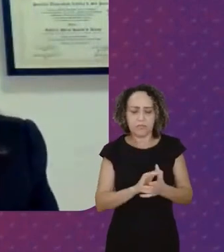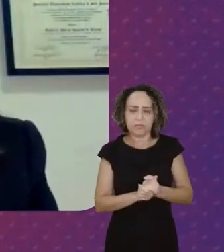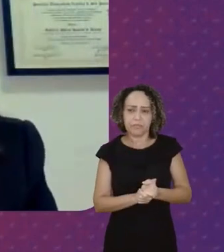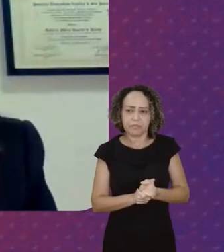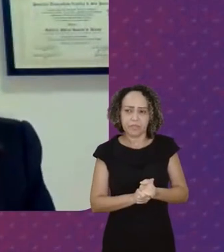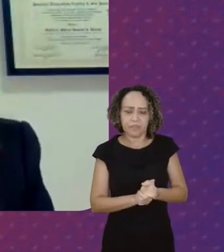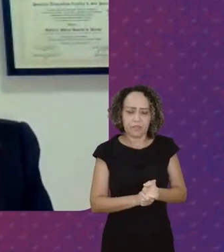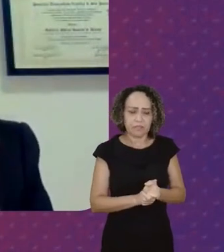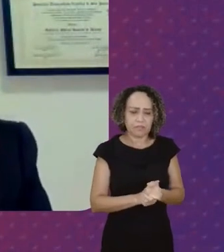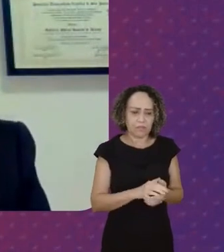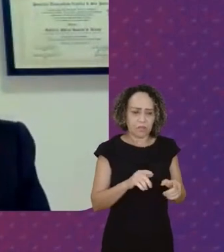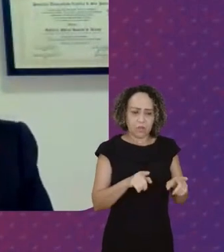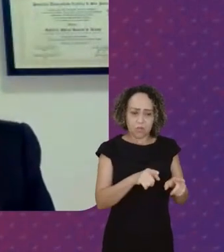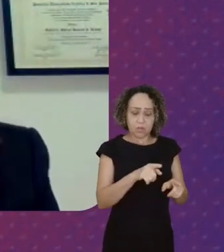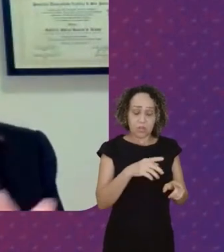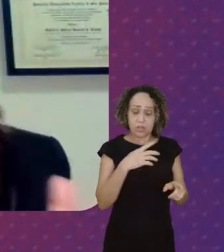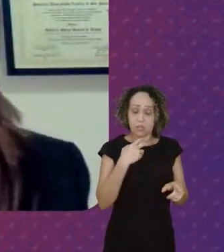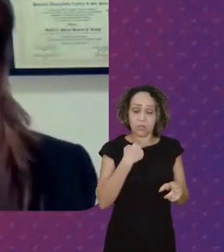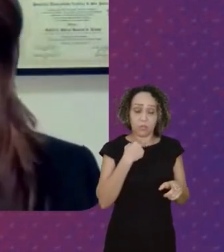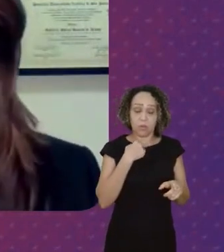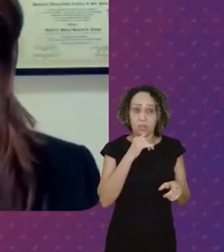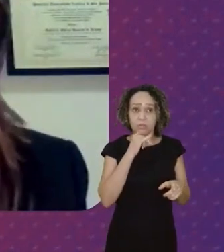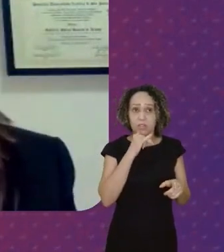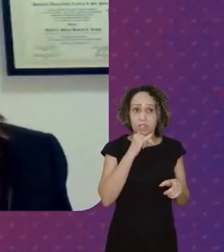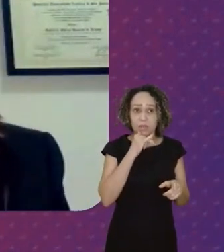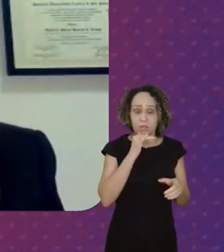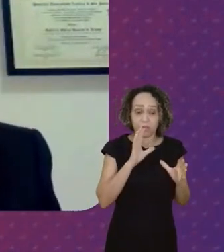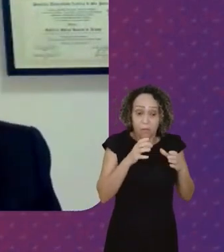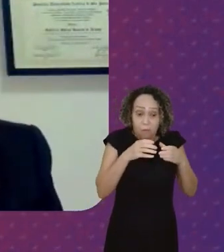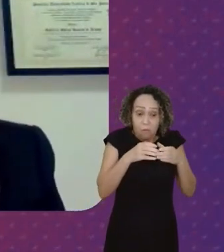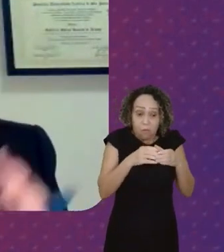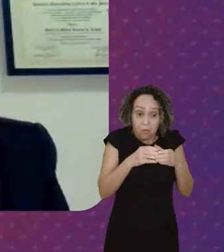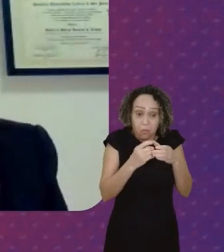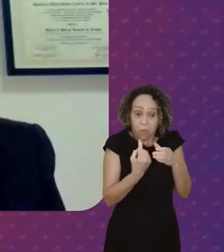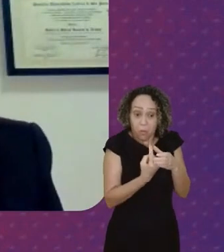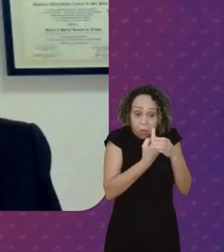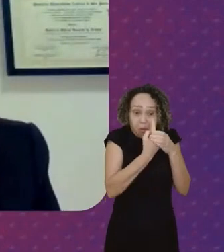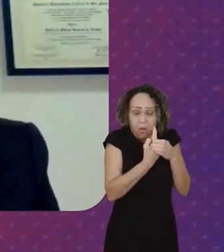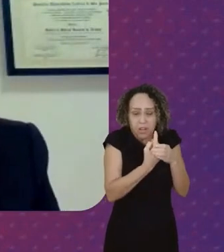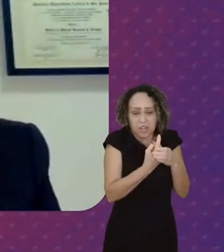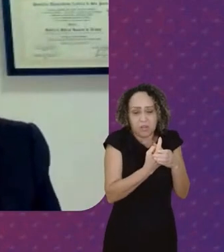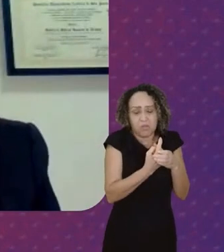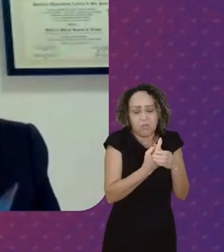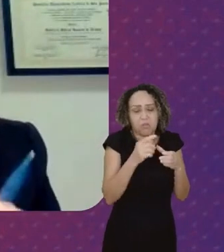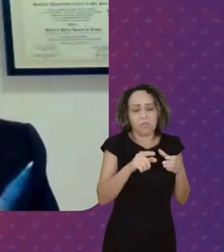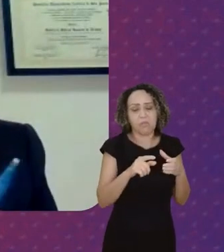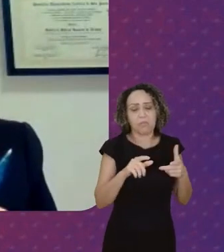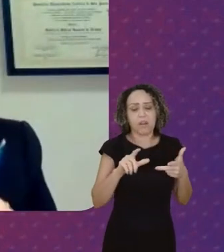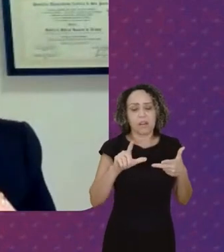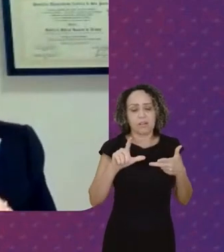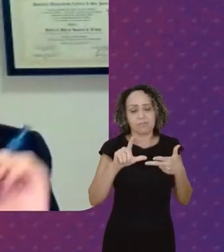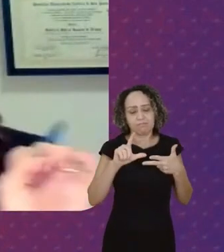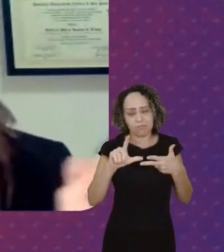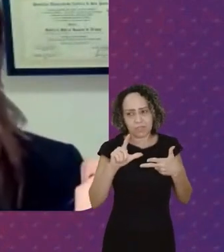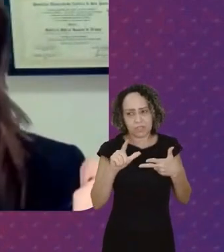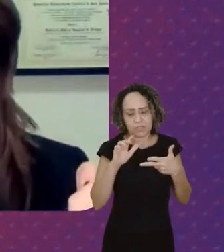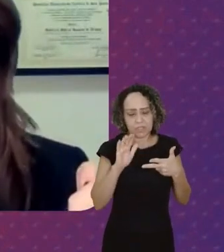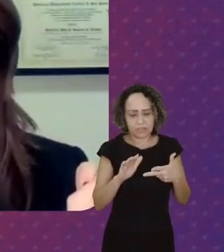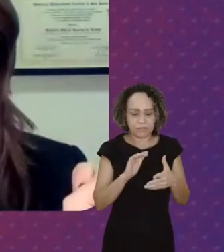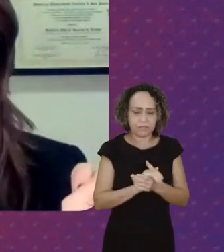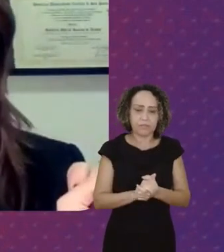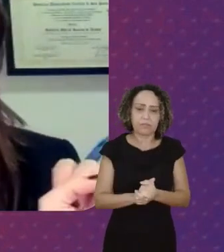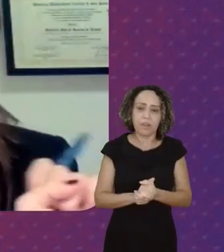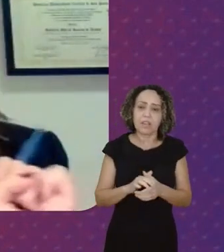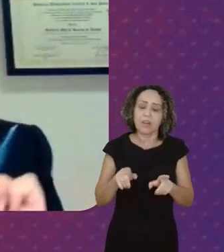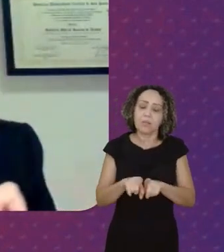única para o legislativo, mas para o majoritário eles podem. Agora, nesse caso das federações, se algum partido sair antes do prazo